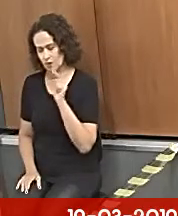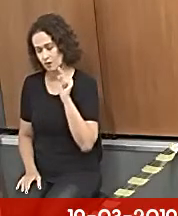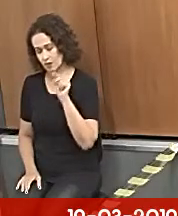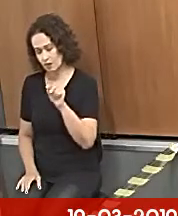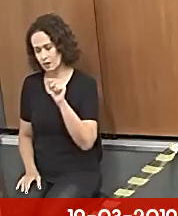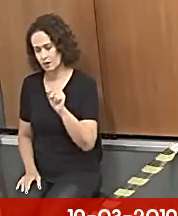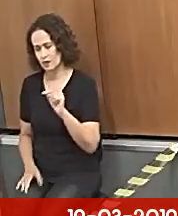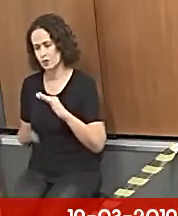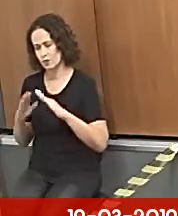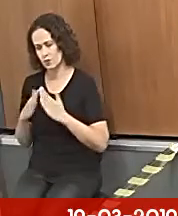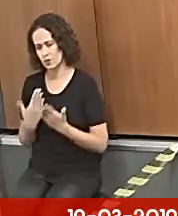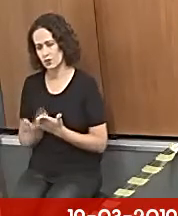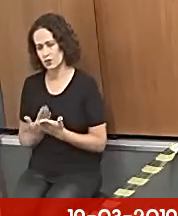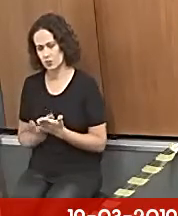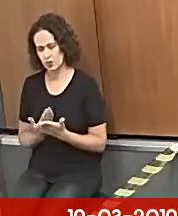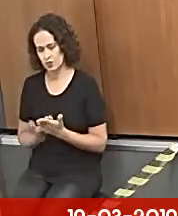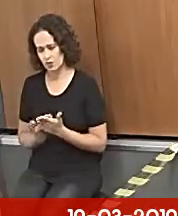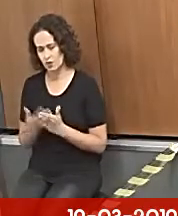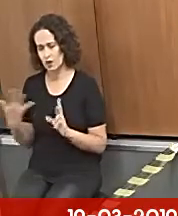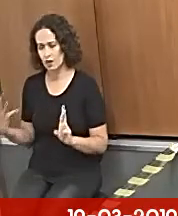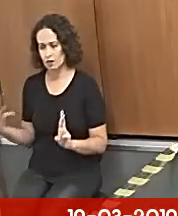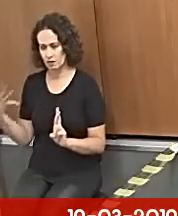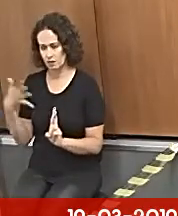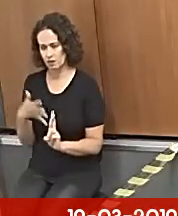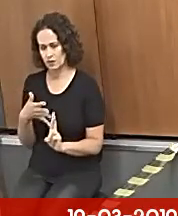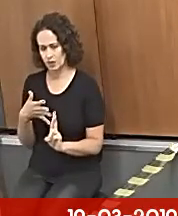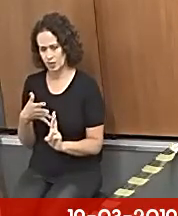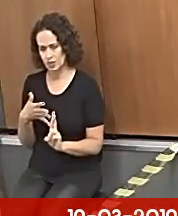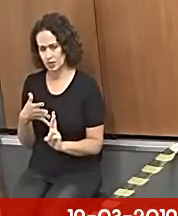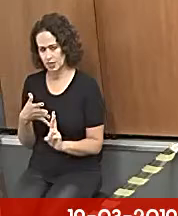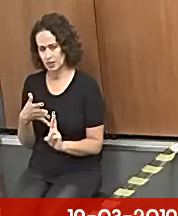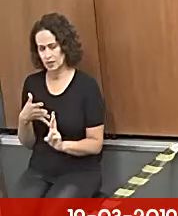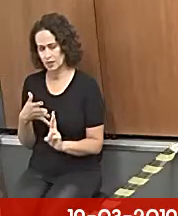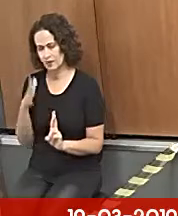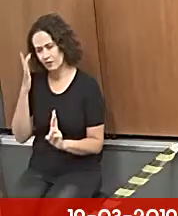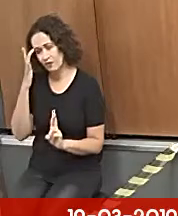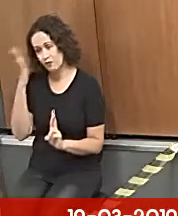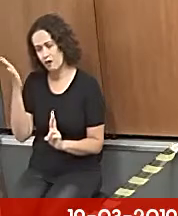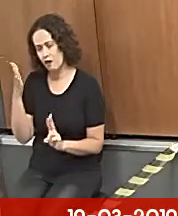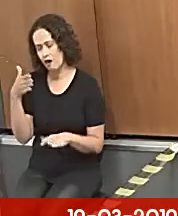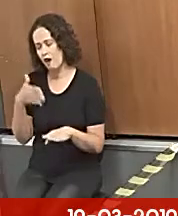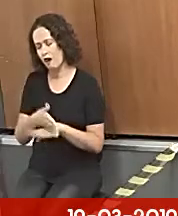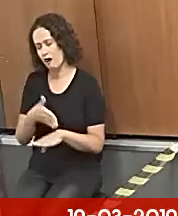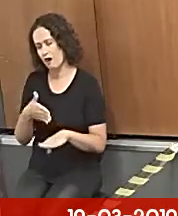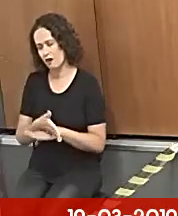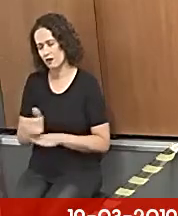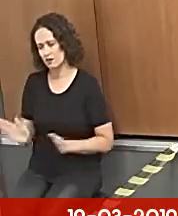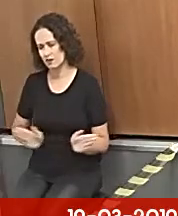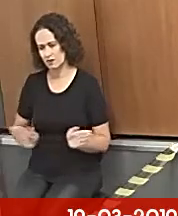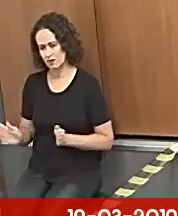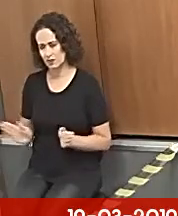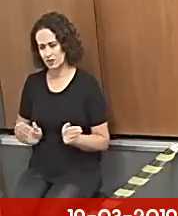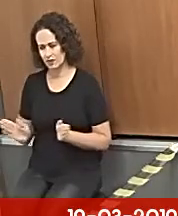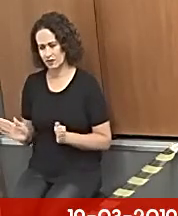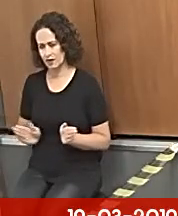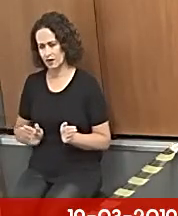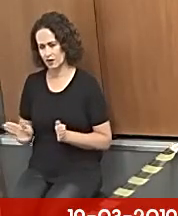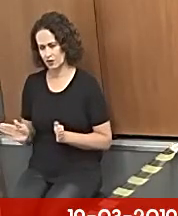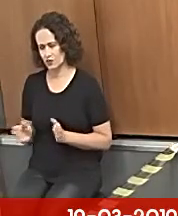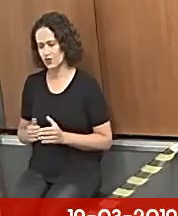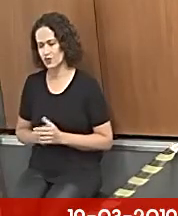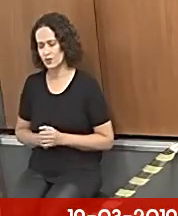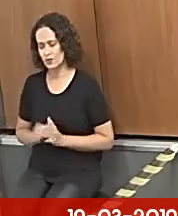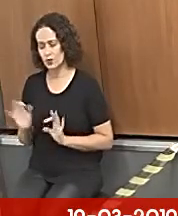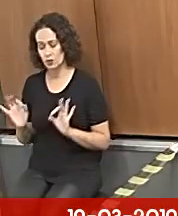que pra eles de referência e de mais fácil acesso para pessoas com deficiência nós deixamos aqui